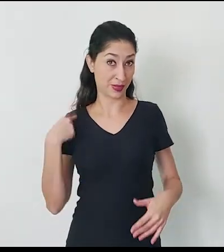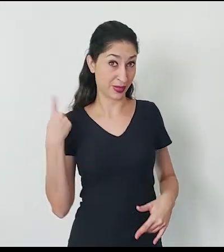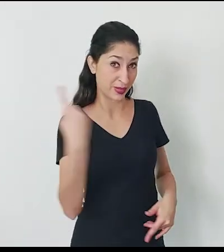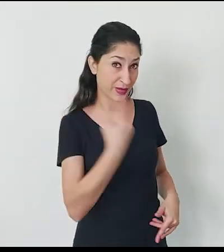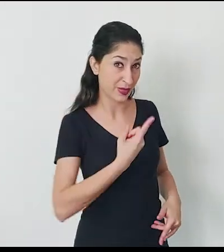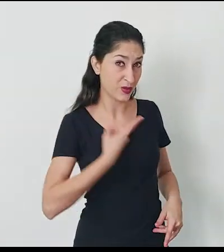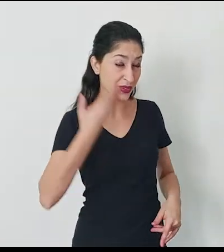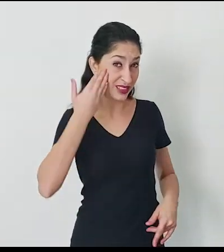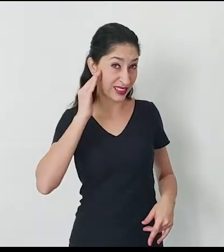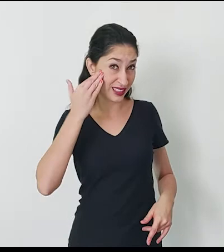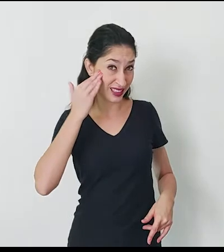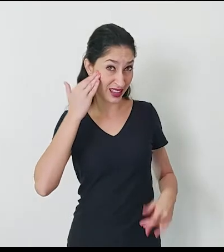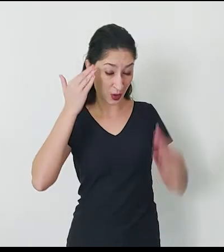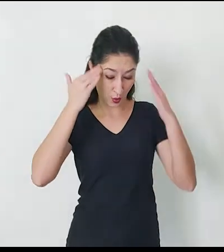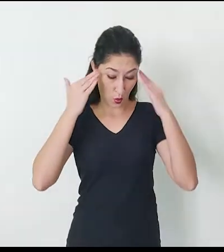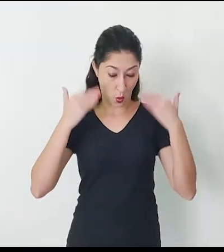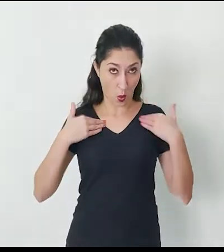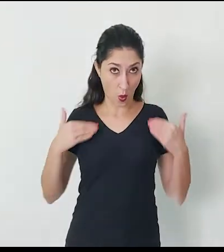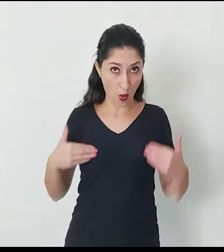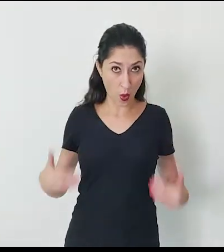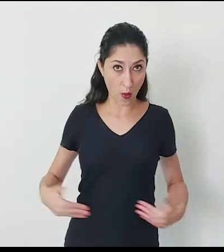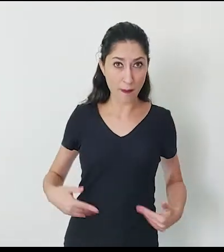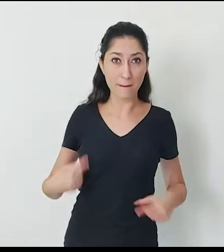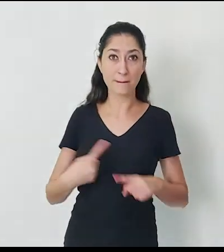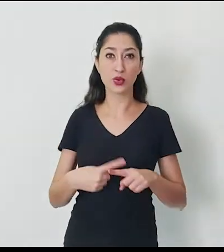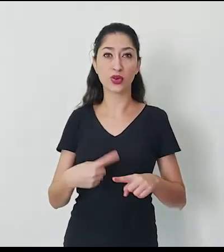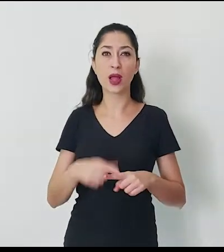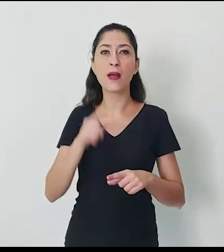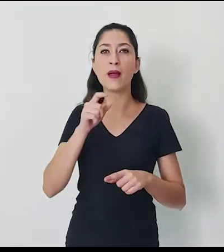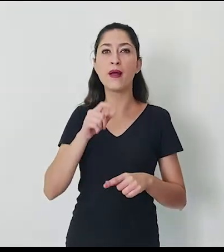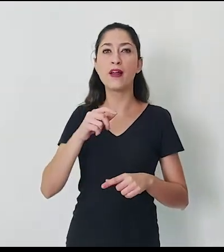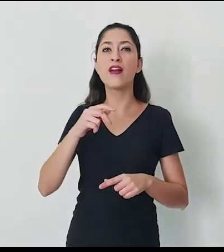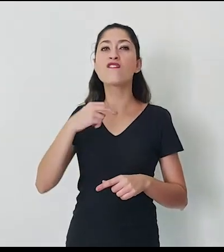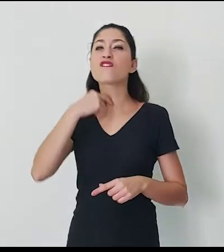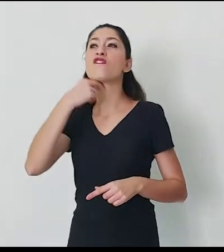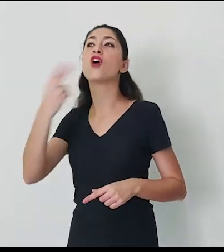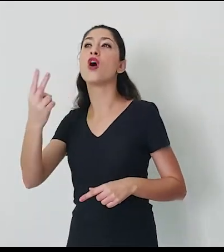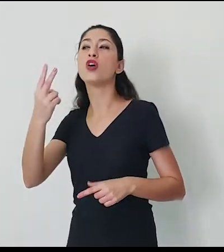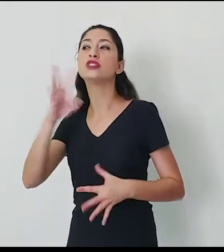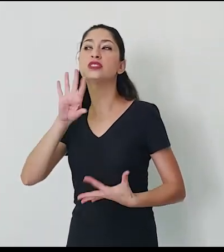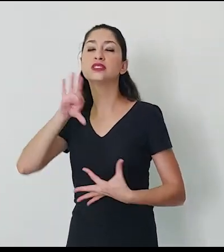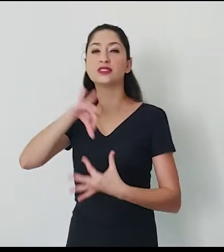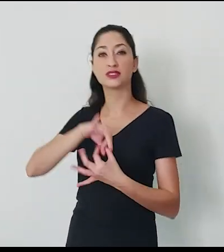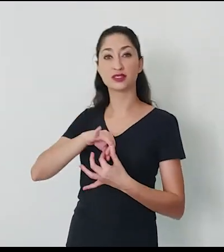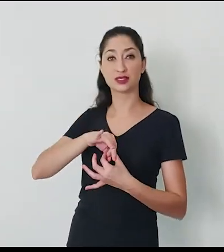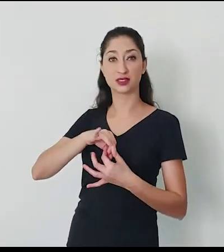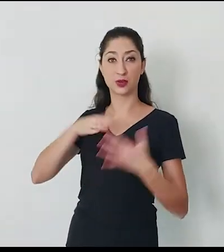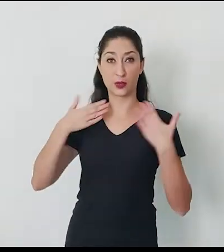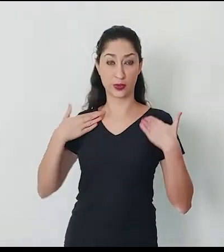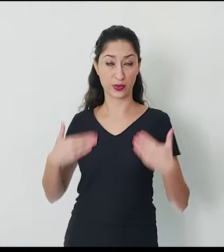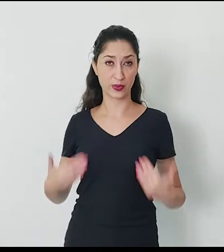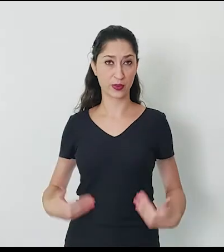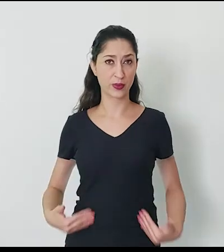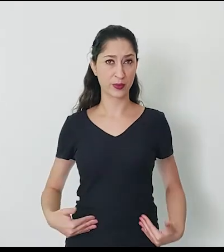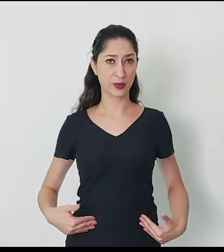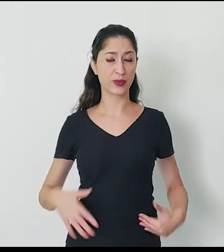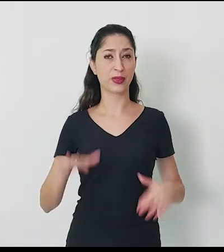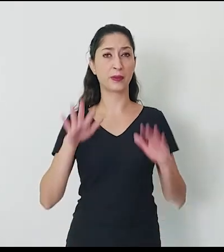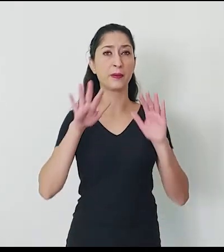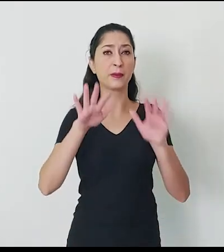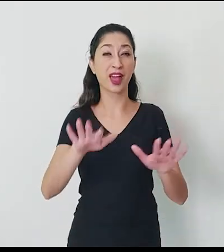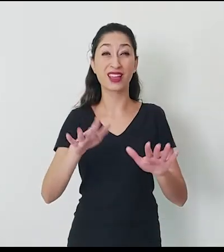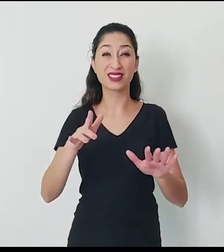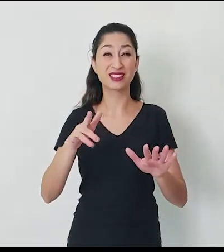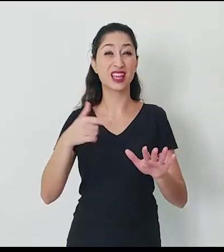né? Então, para entender o corpo, porque a palavra vem junto com a voz, mas para entender o corpo,